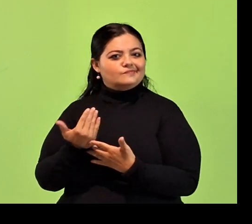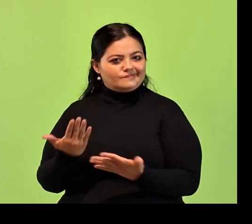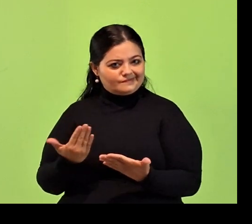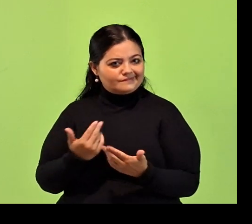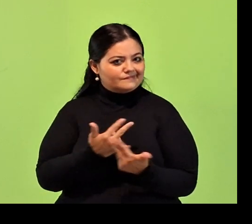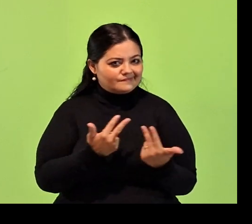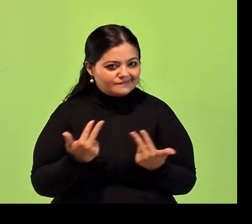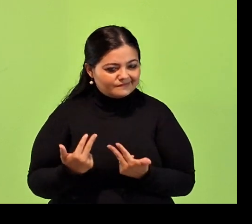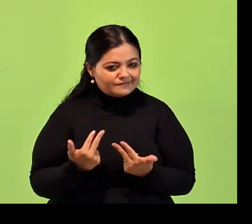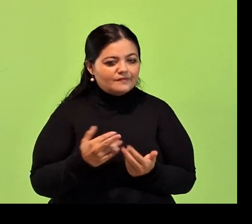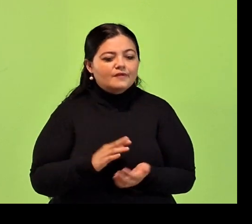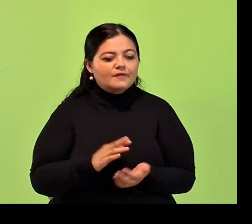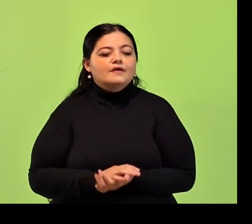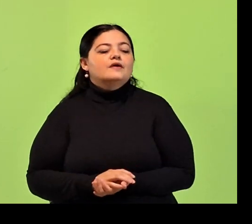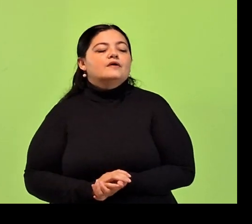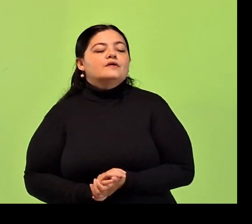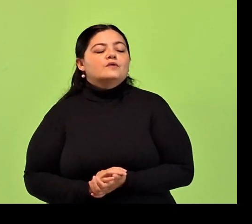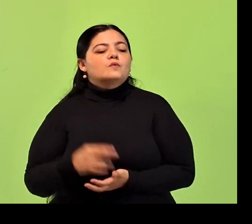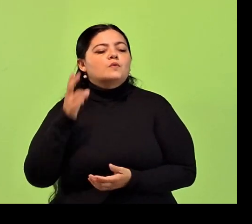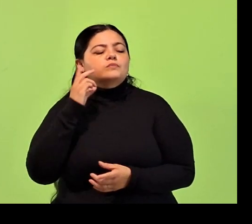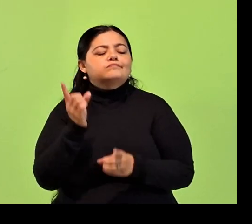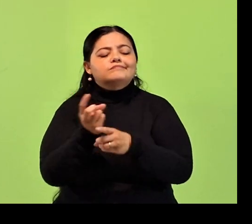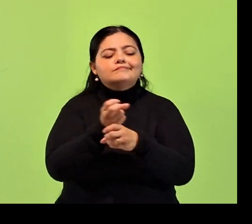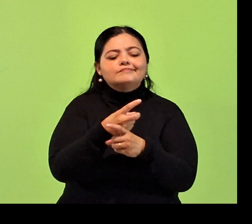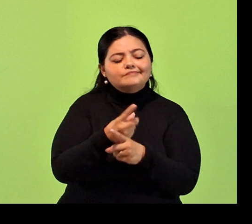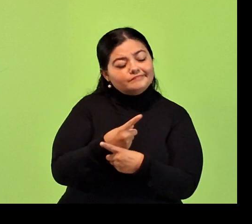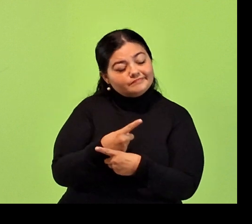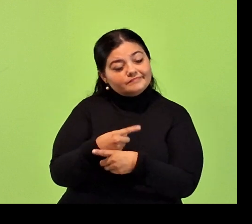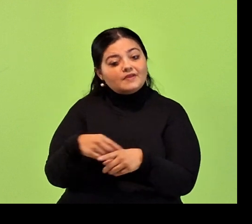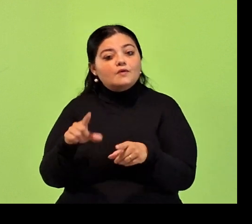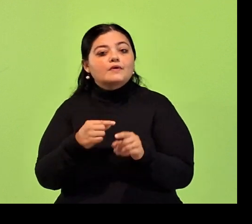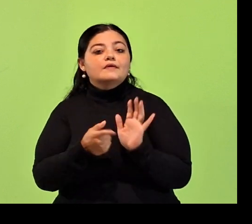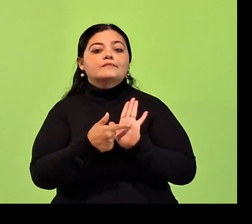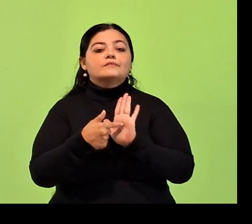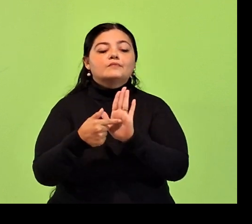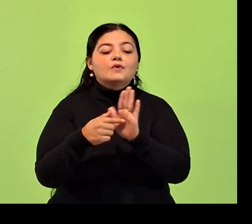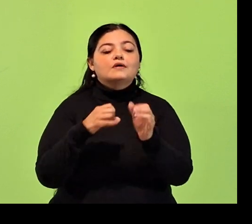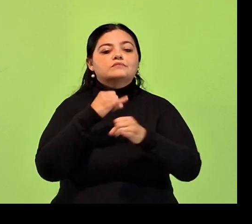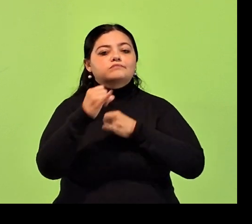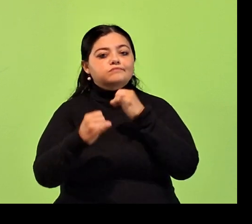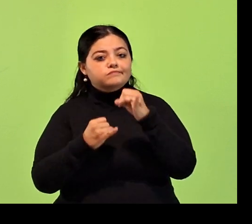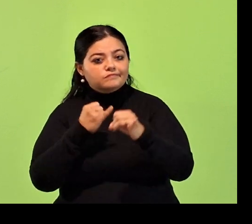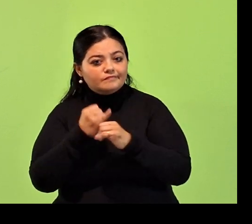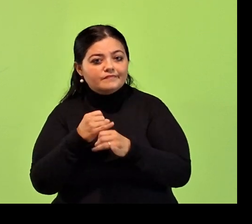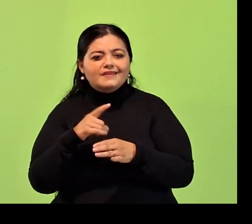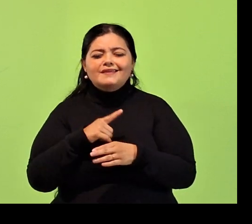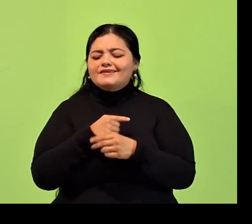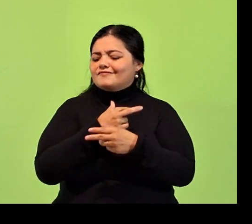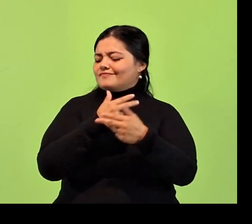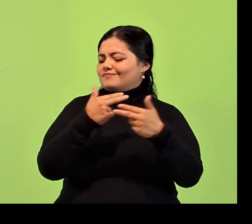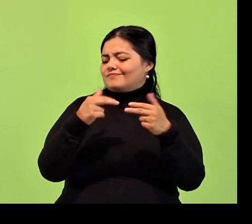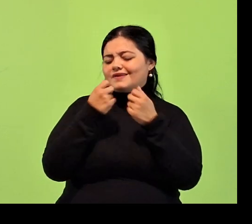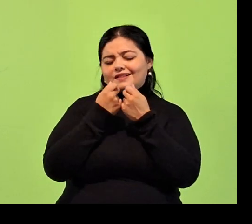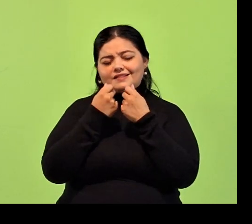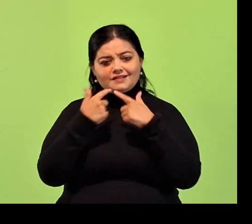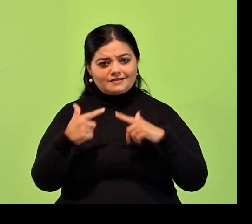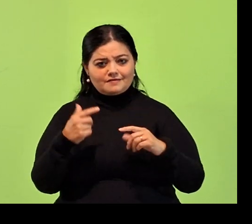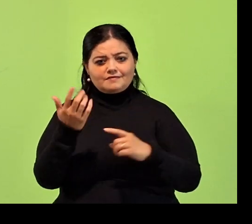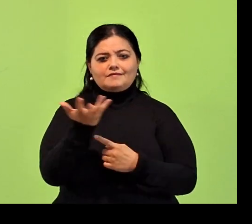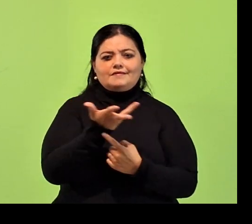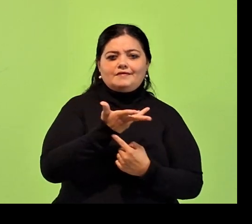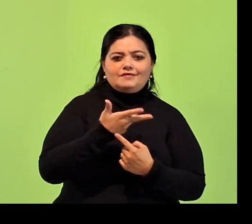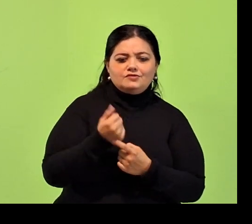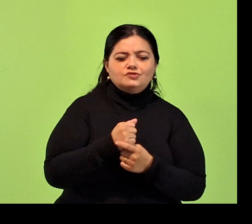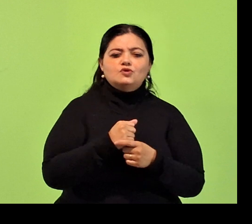Cultos Marginais tem como objetivo a produção de uma imersão transmídia, composta por produções em diversas linguagens artísticas,